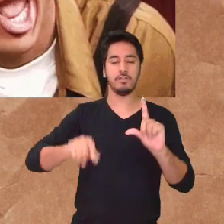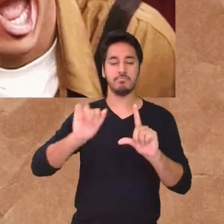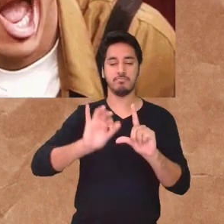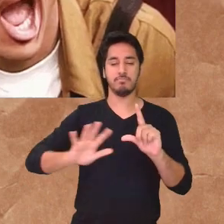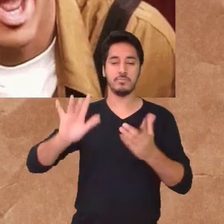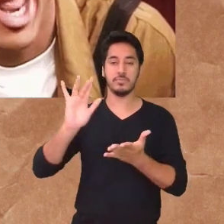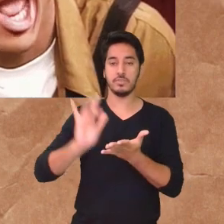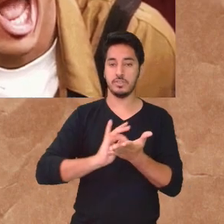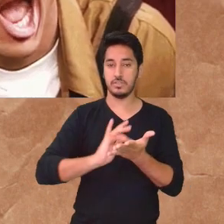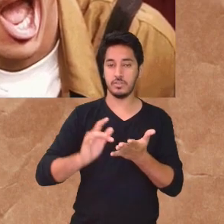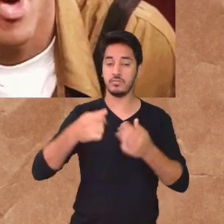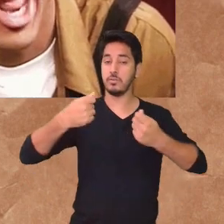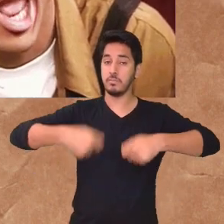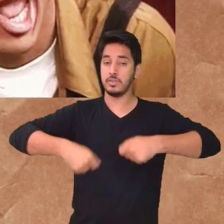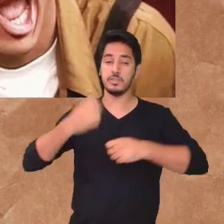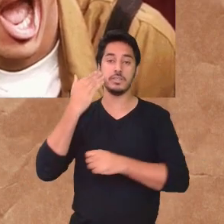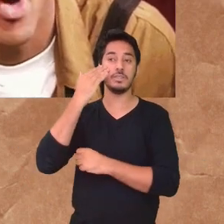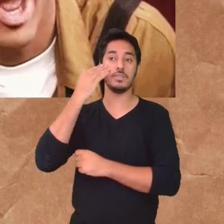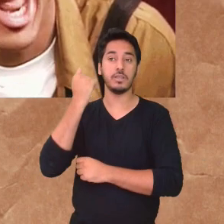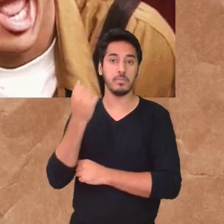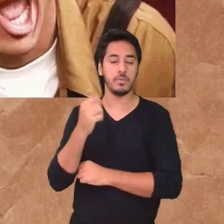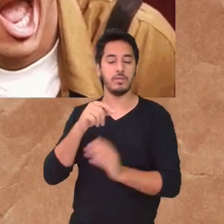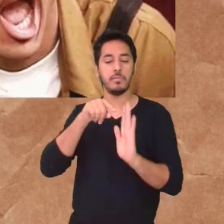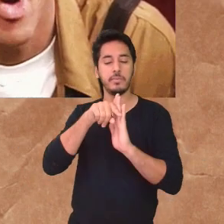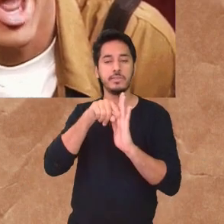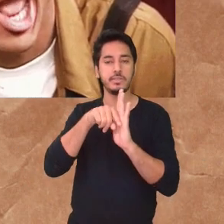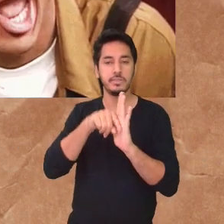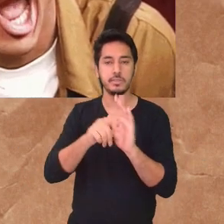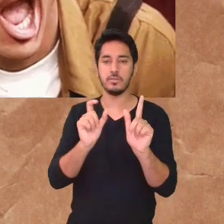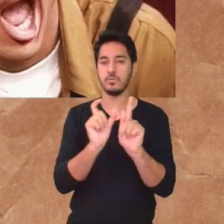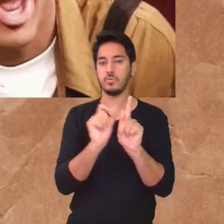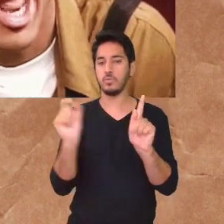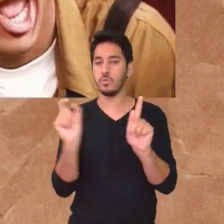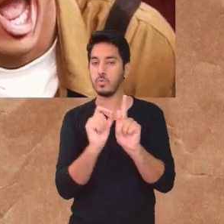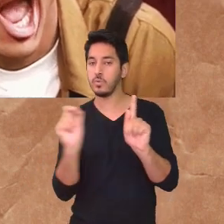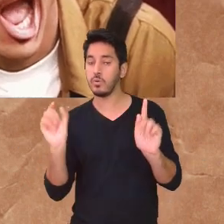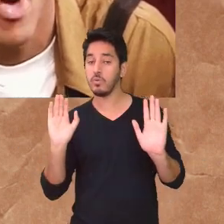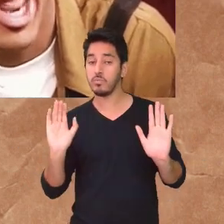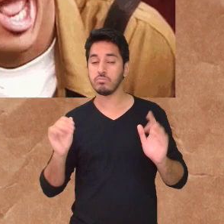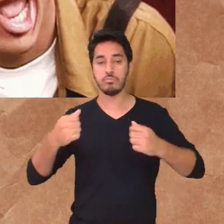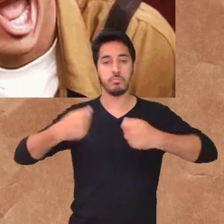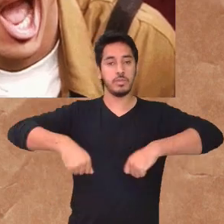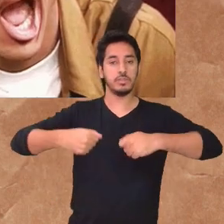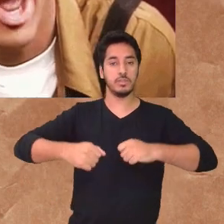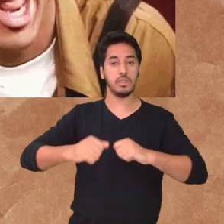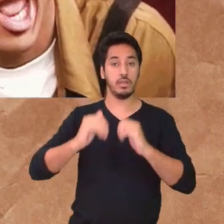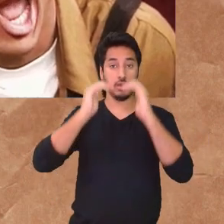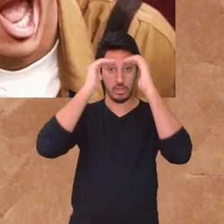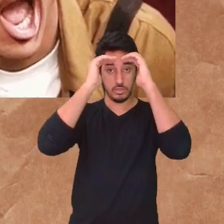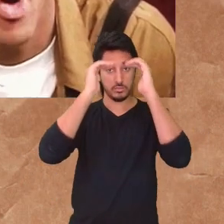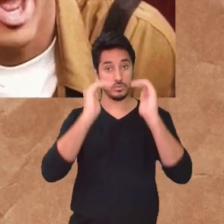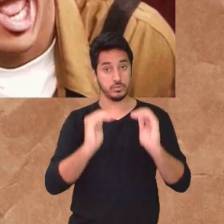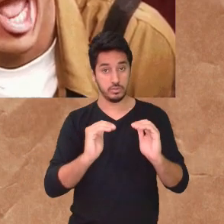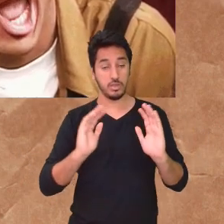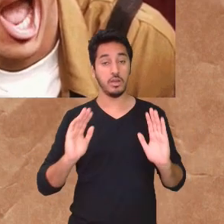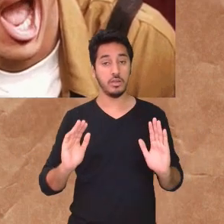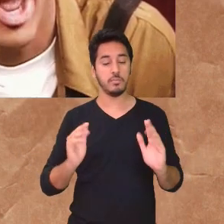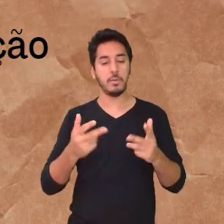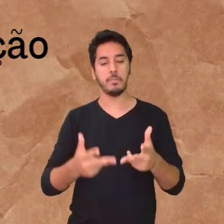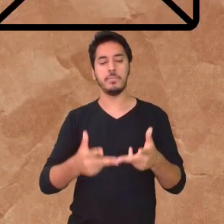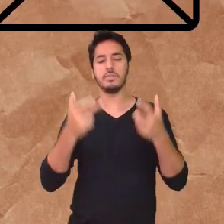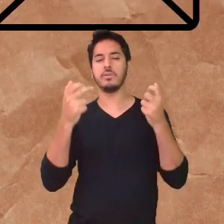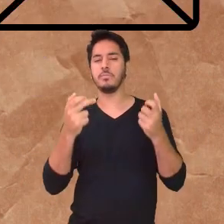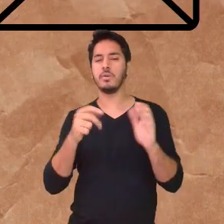digital, você precisa saber fazer uma pesquisa no Google, você precisa também ter responsabilidade para identificar